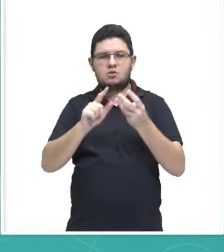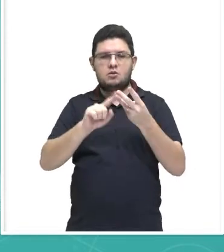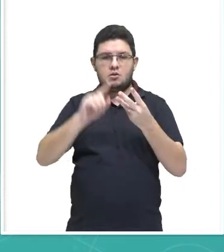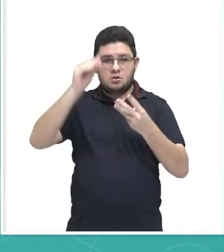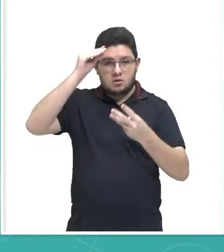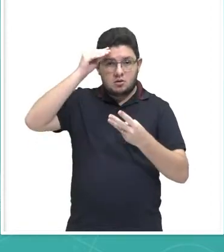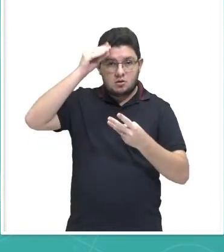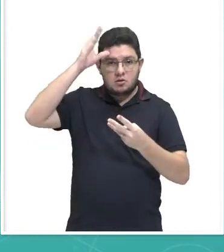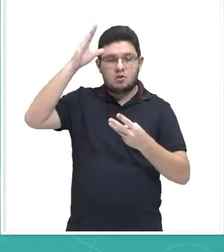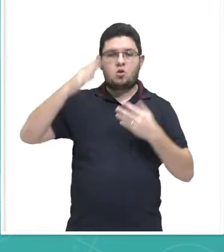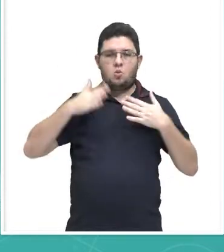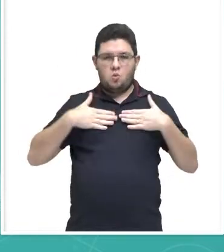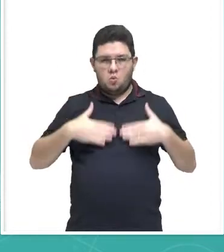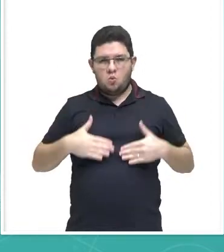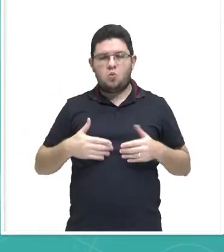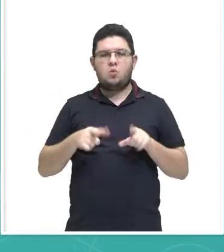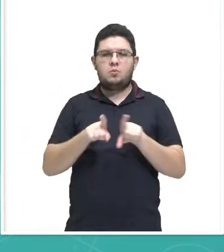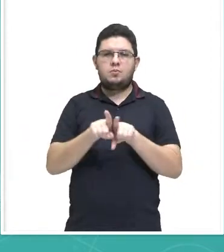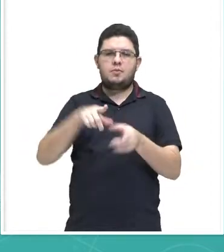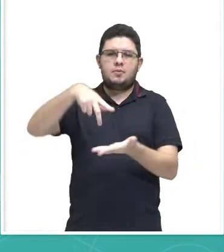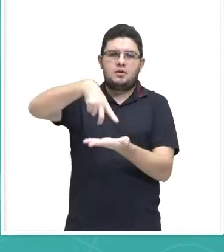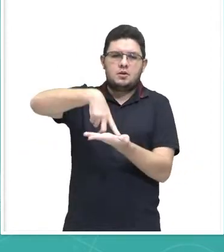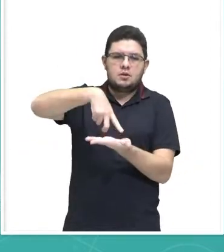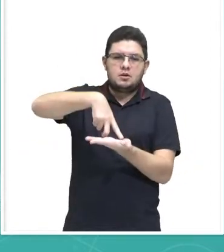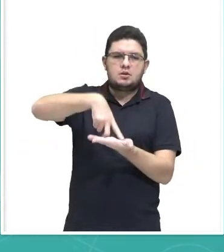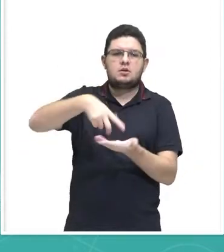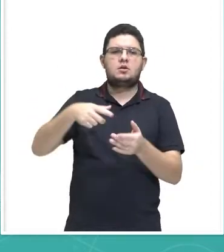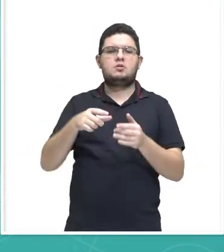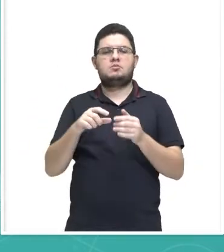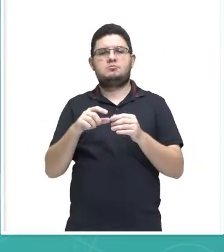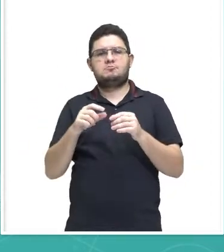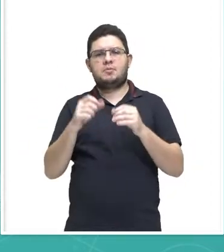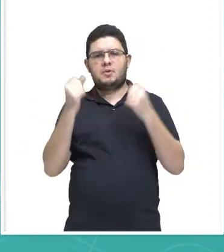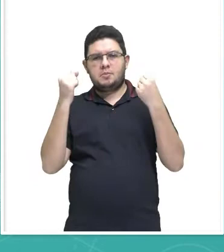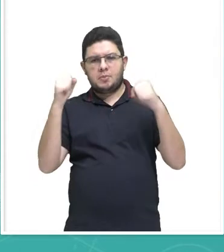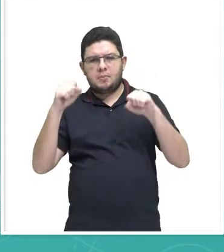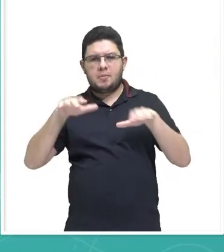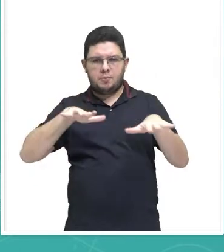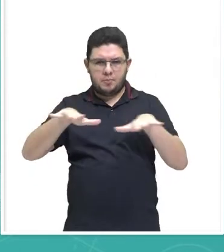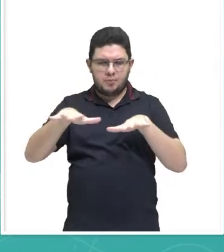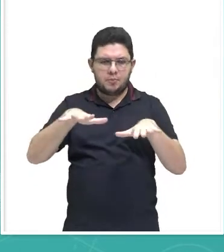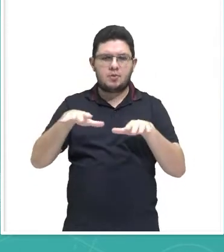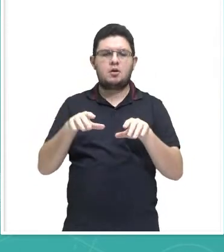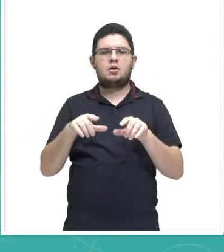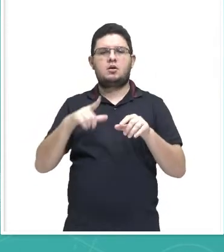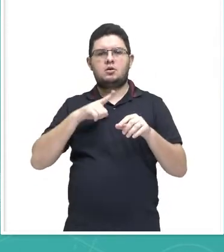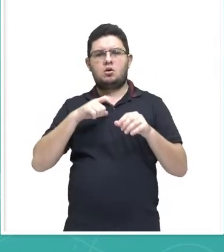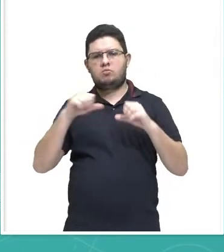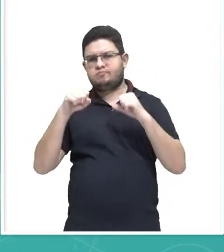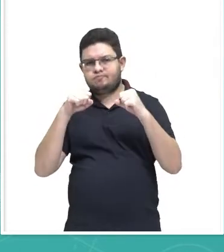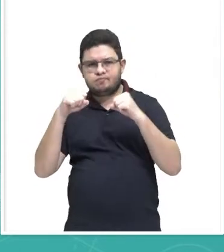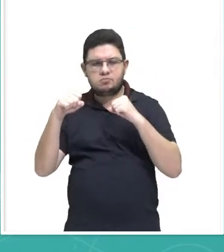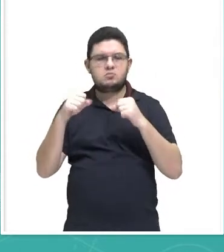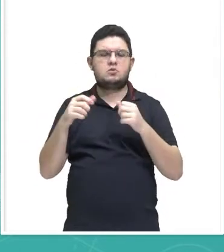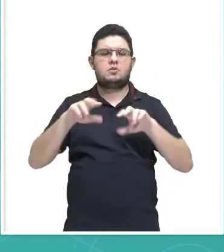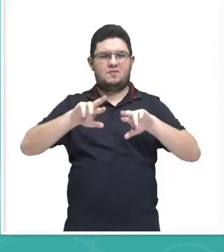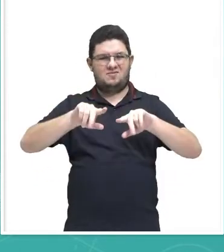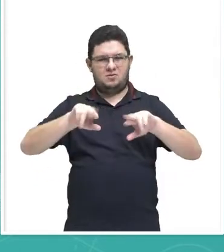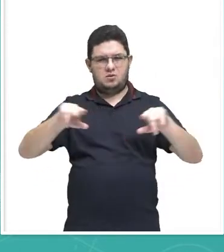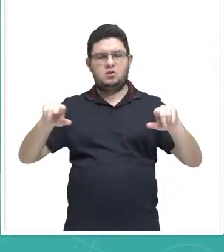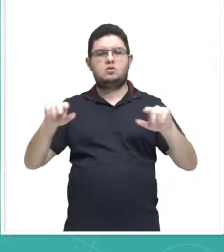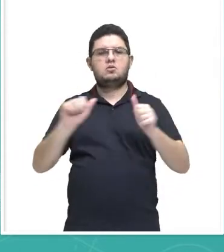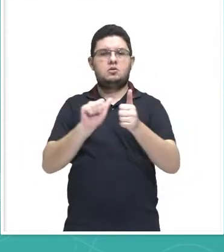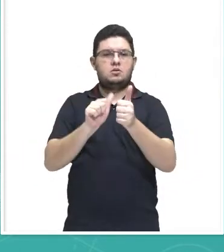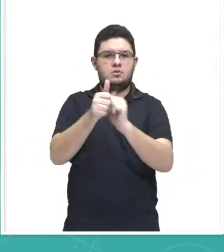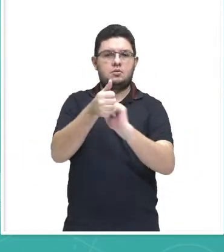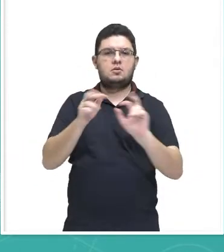sobre o corpo, ginástica, atividade rítmica, lutas, tá? Tudo isso está relacionado à